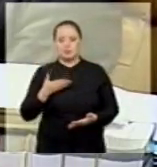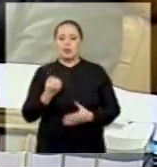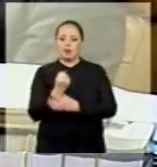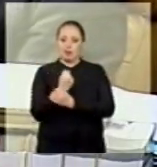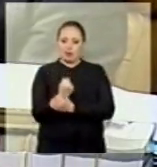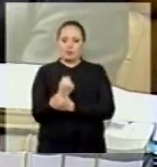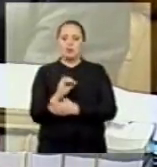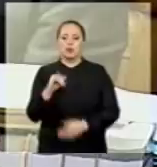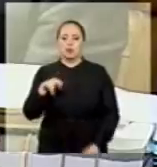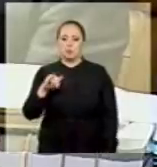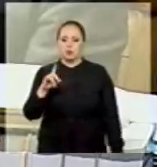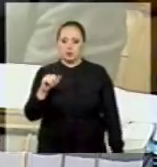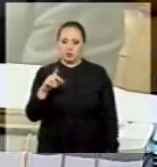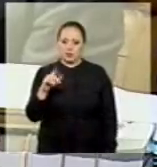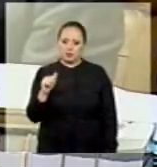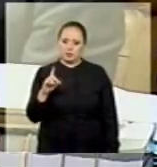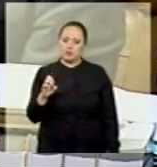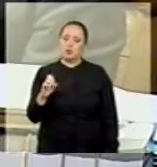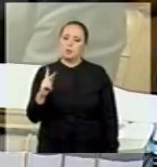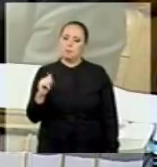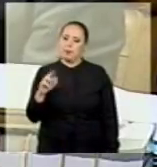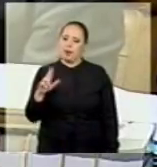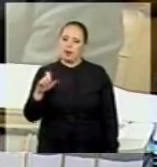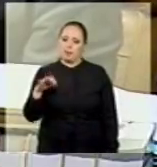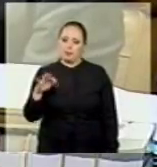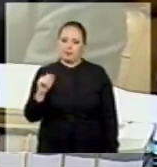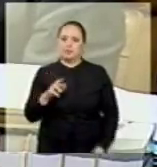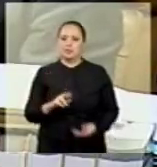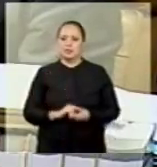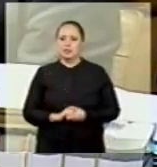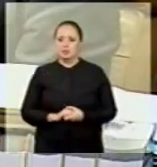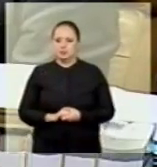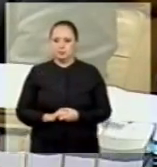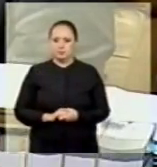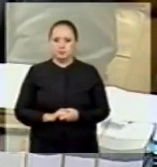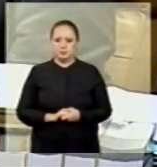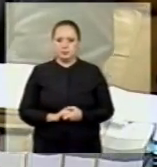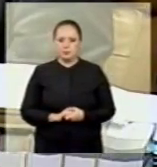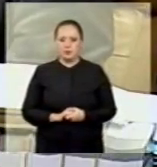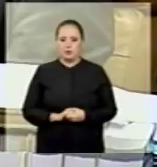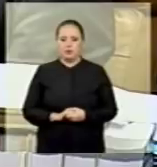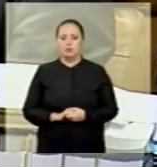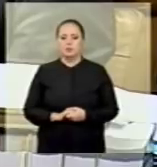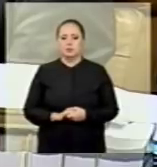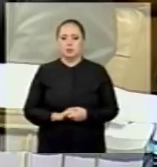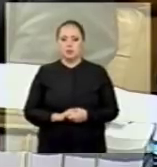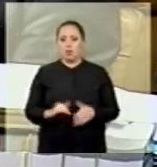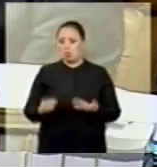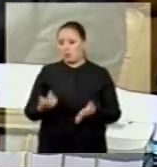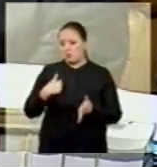da imunidade parlamentar em sentido material. Portanto, eu sequer pratiquei qualquer delito.